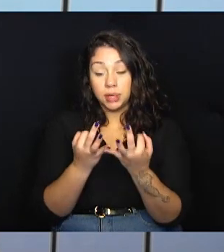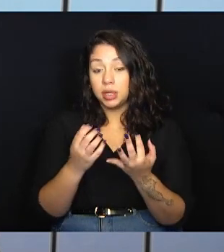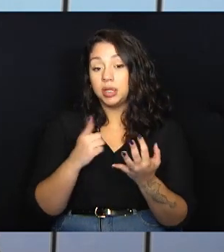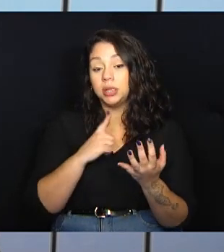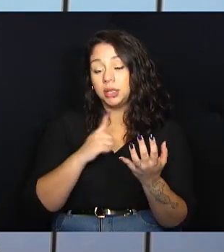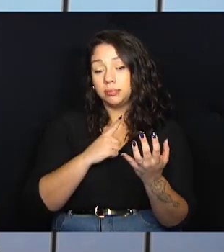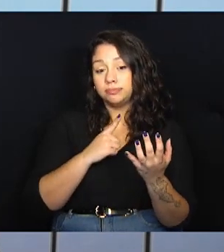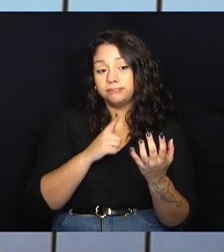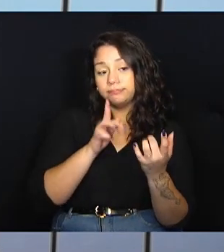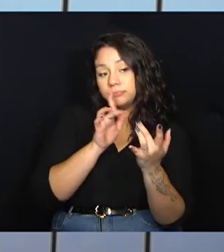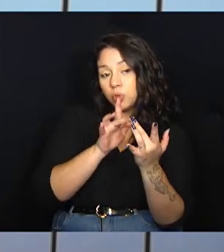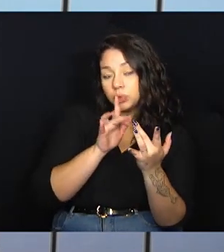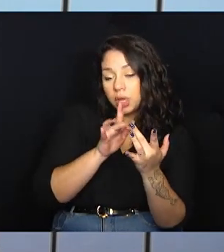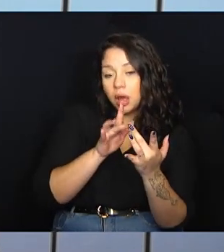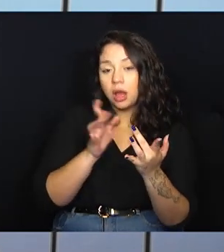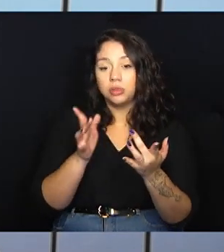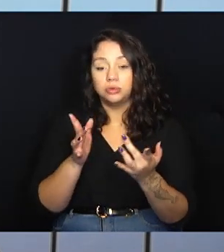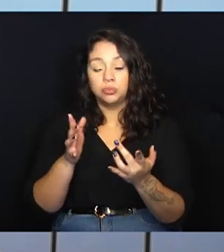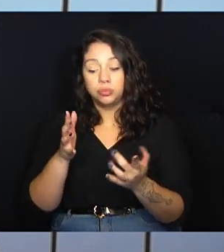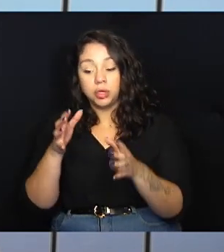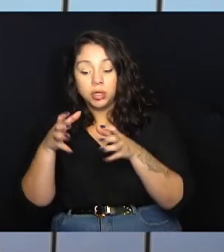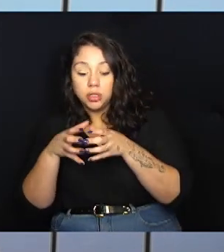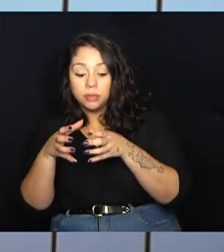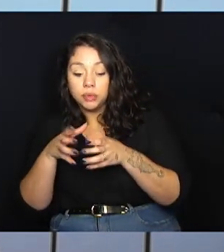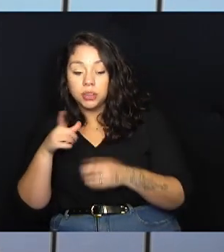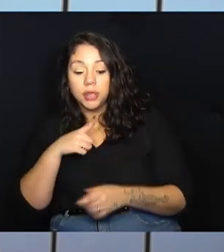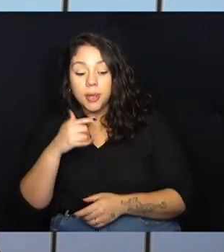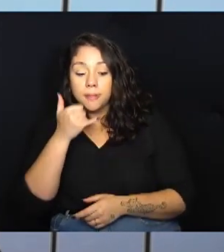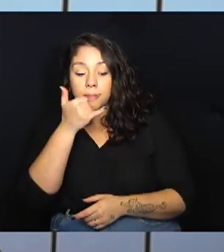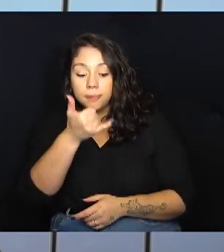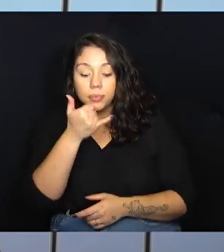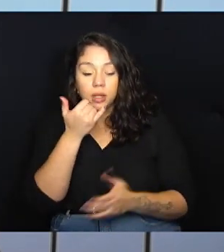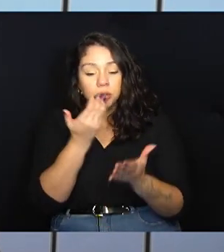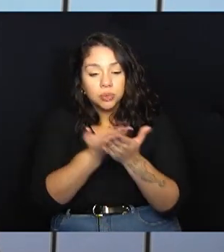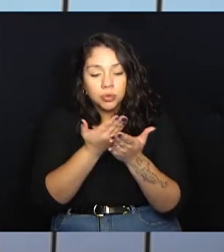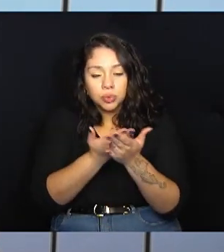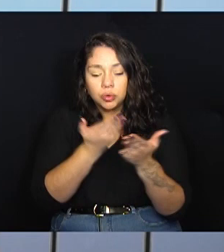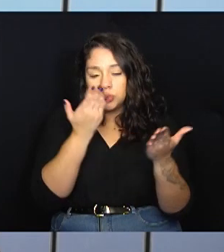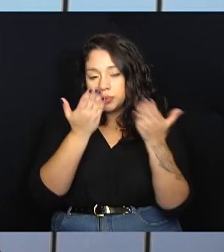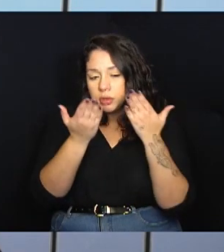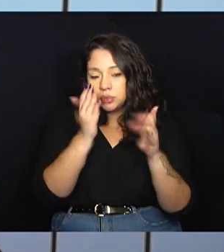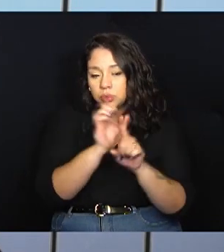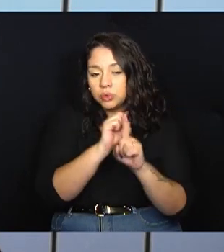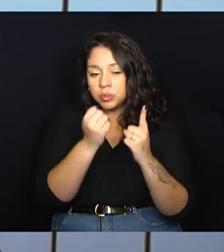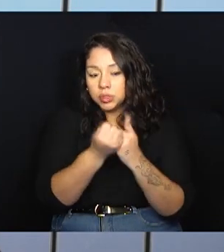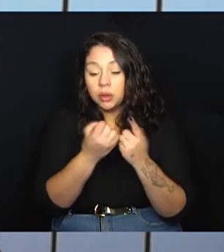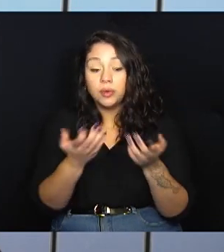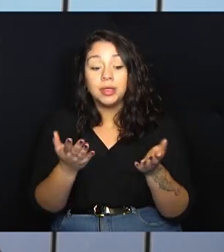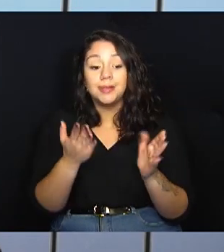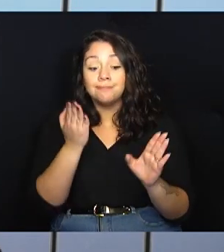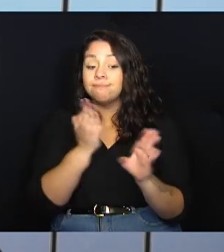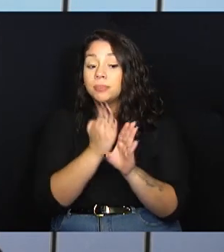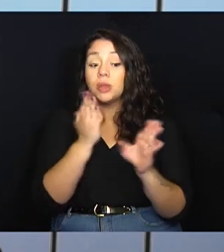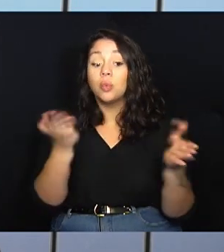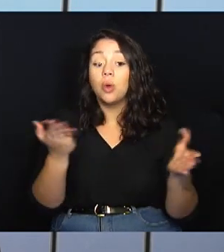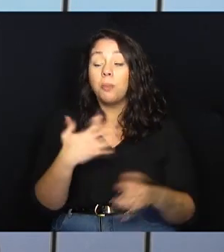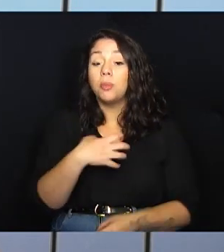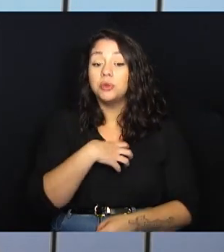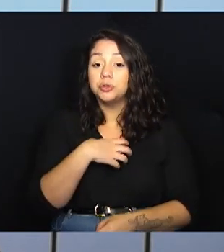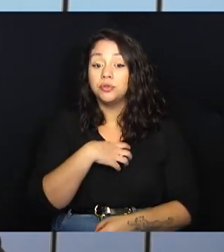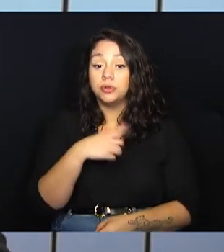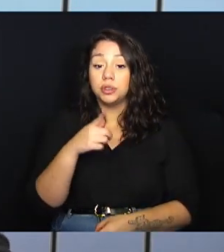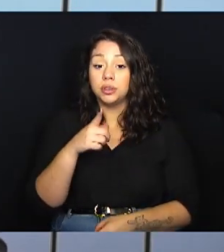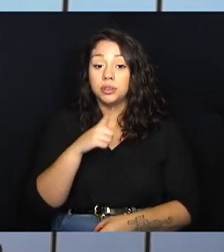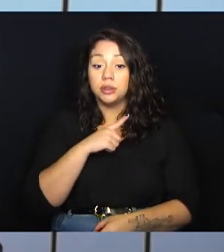criança, vai fazer o que nós chamamos de estudo psicossocial, identificar quais foram os motivos que levaram